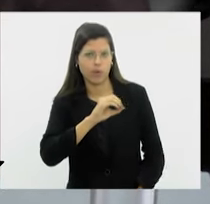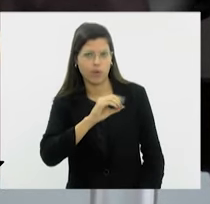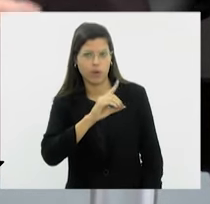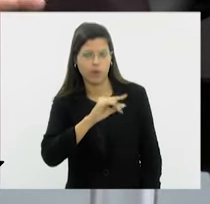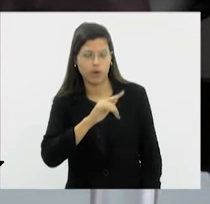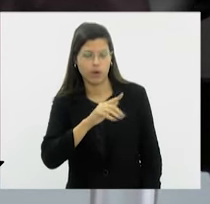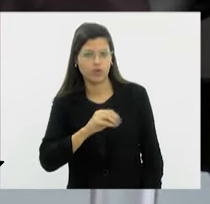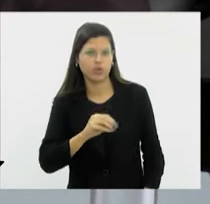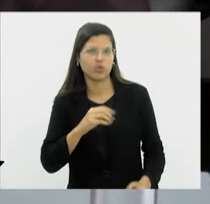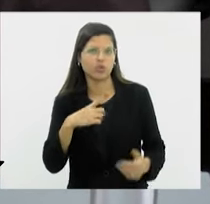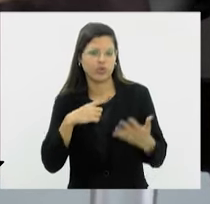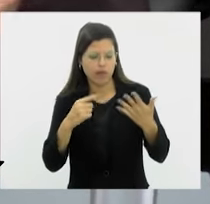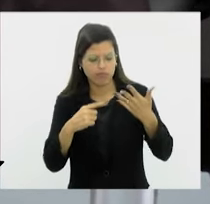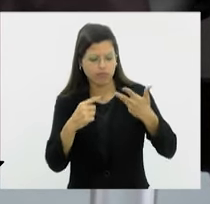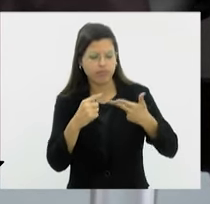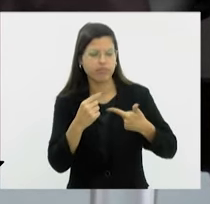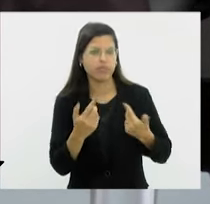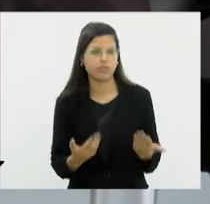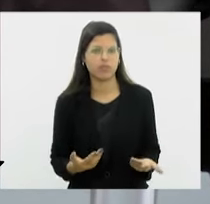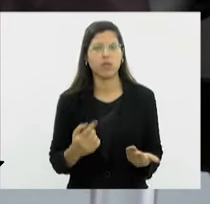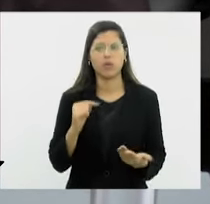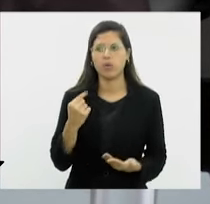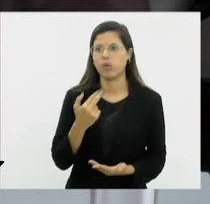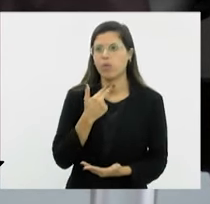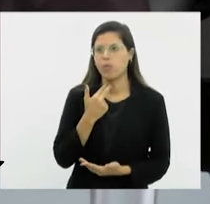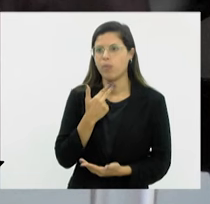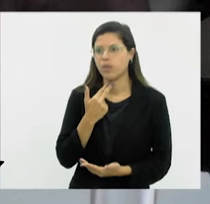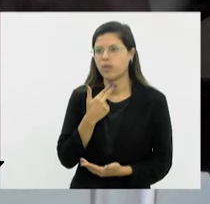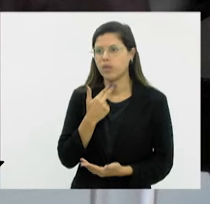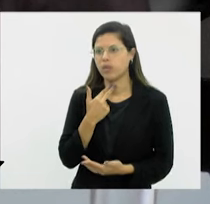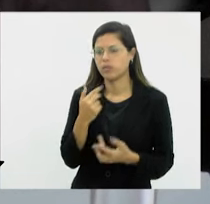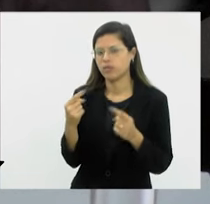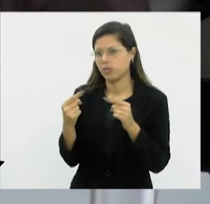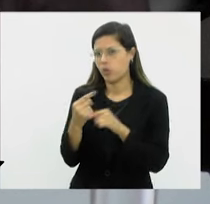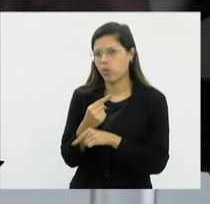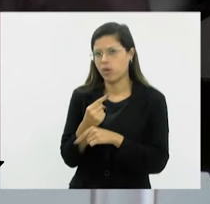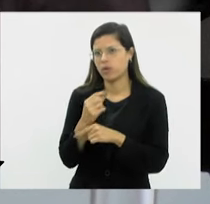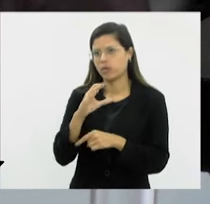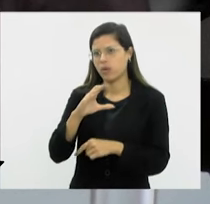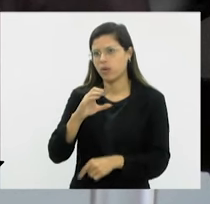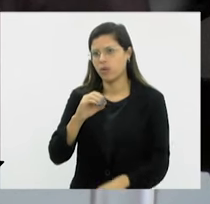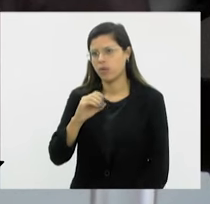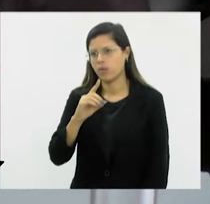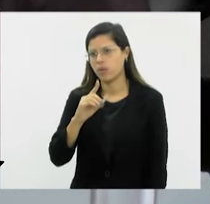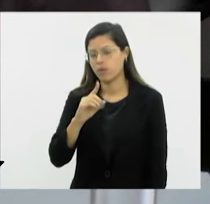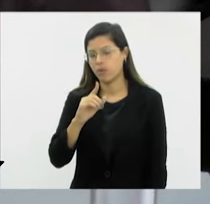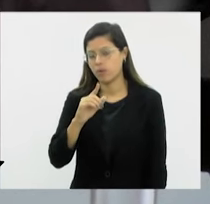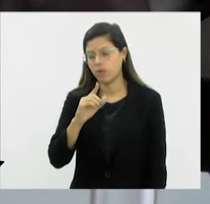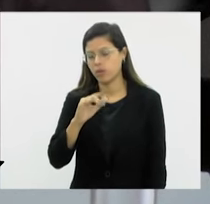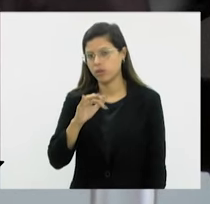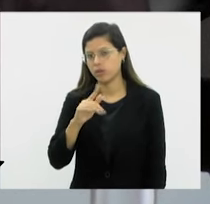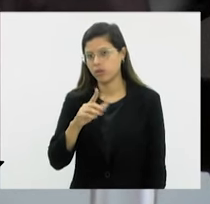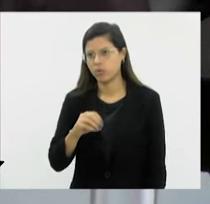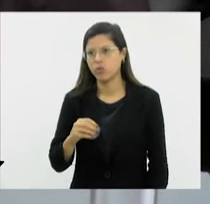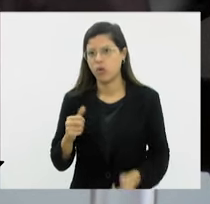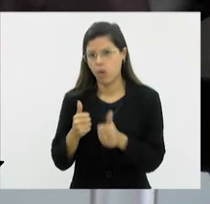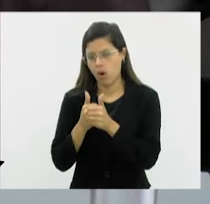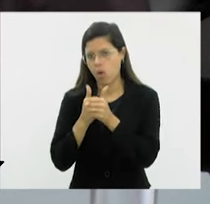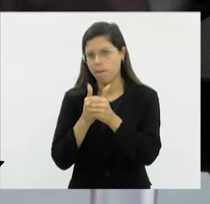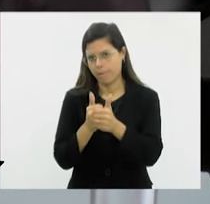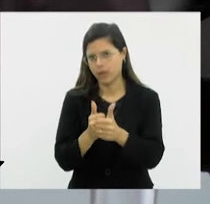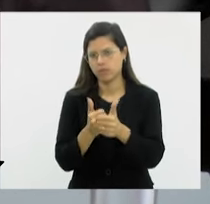nós não podemos confrontar o Código de Defesa do Consumidor. Então, estou acompanhando Vossa Excelência